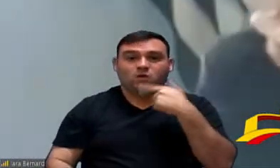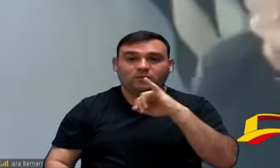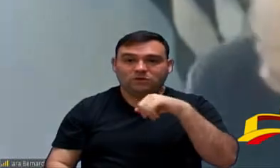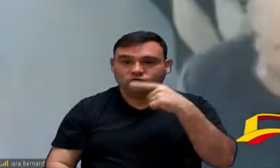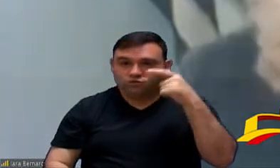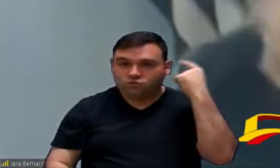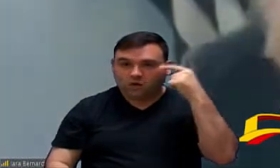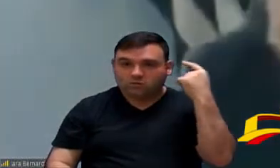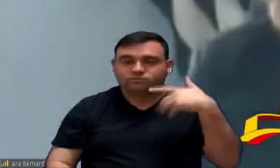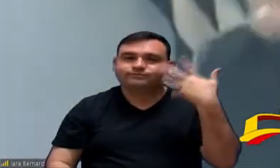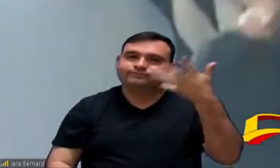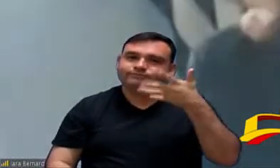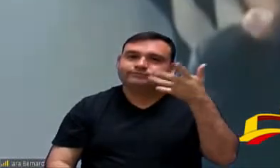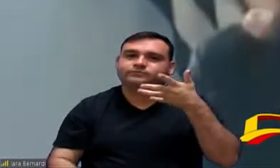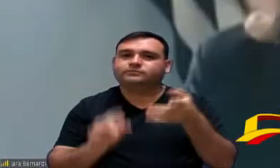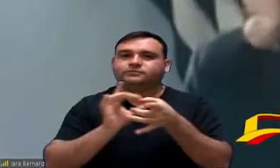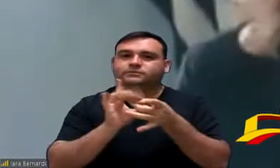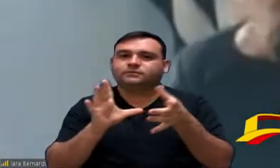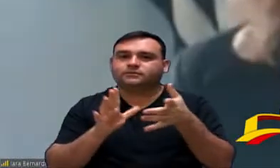por favor,